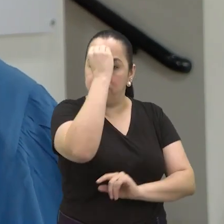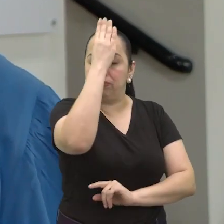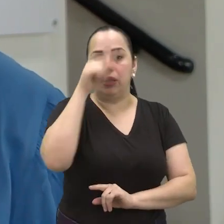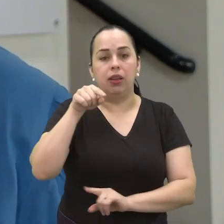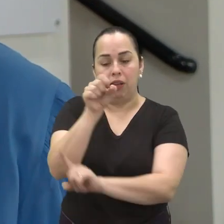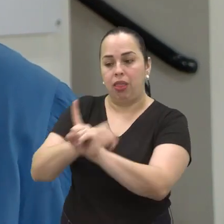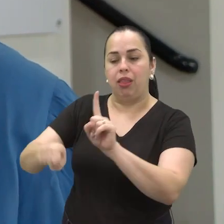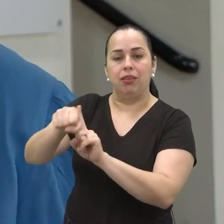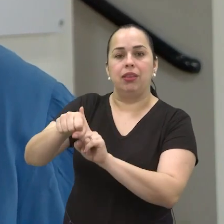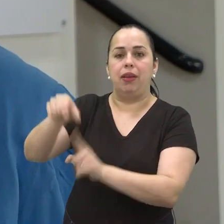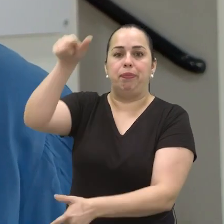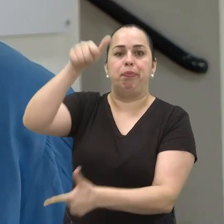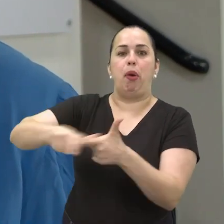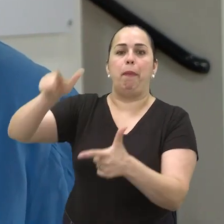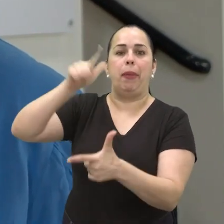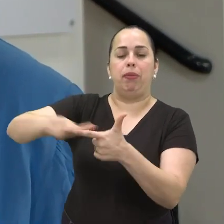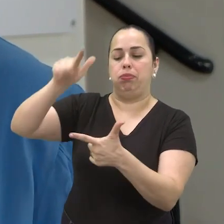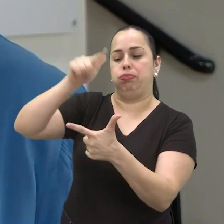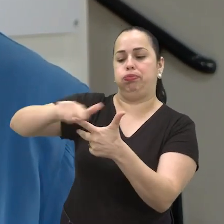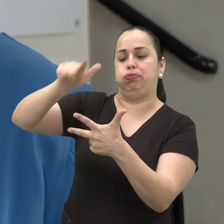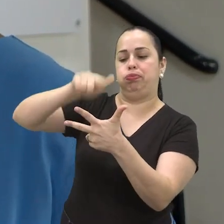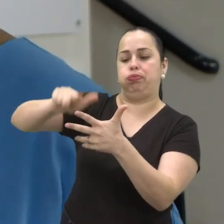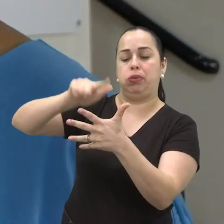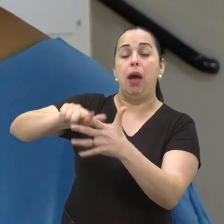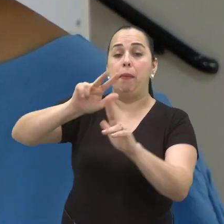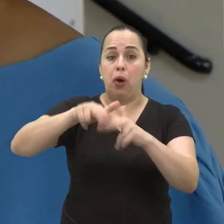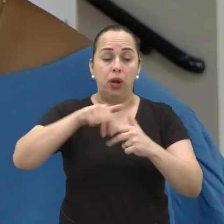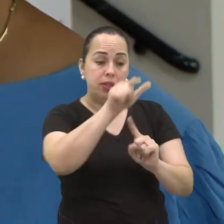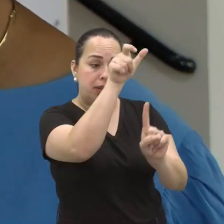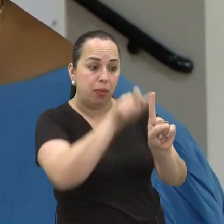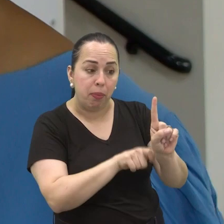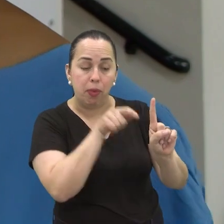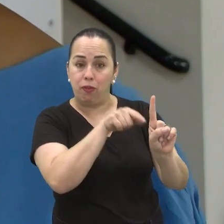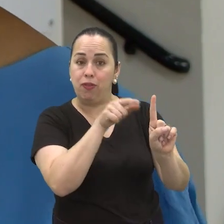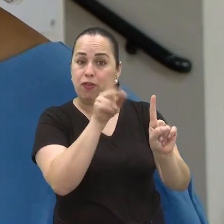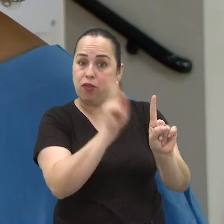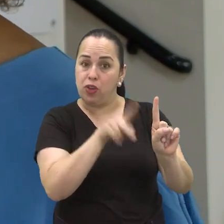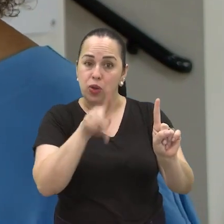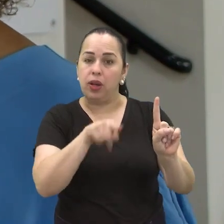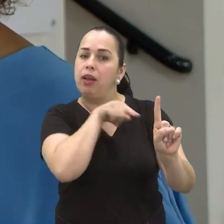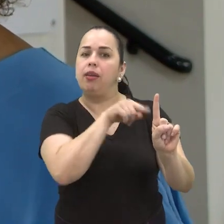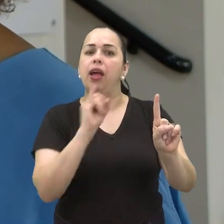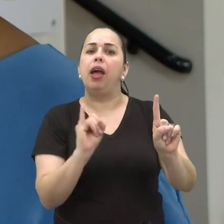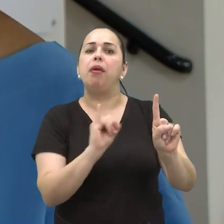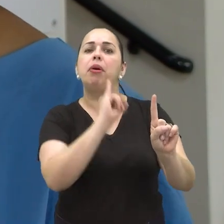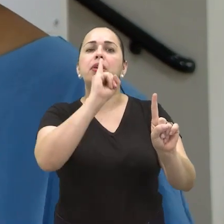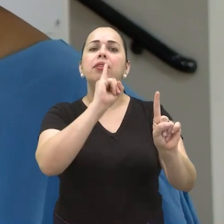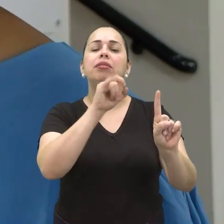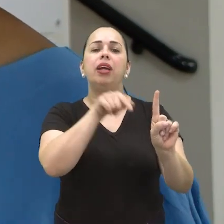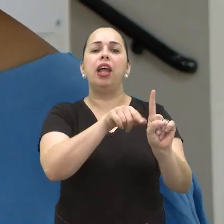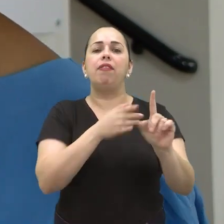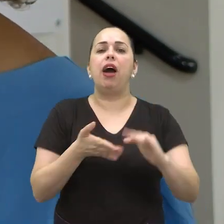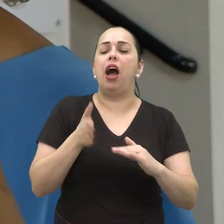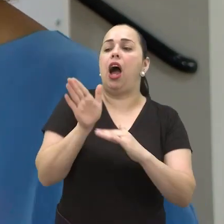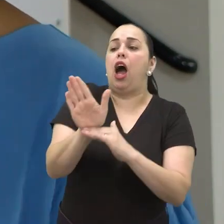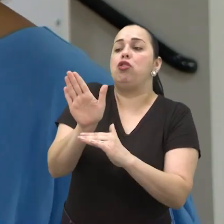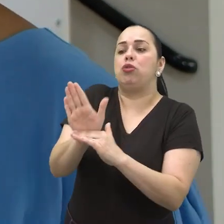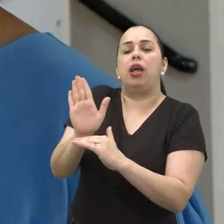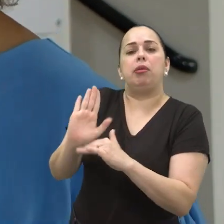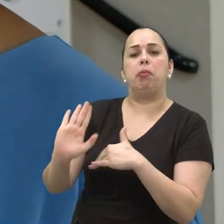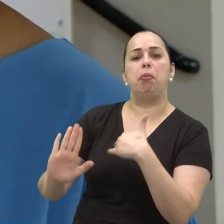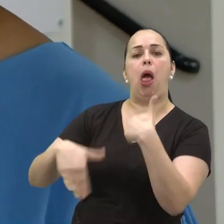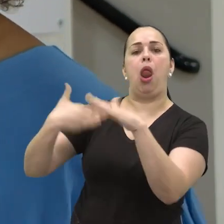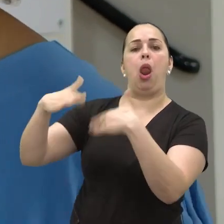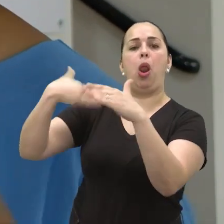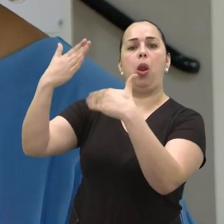é uma sociedade que está fadada a muitos problemas, né? Então, a figura do professor, historicamente, é aquele que ele vai